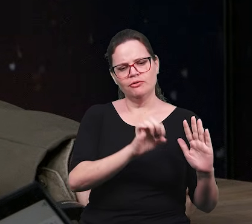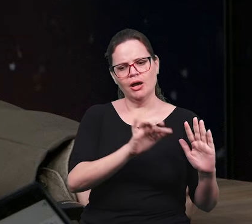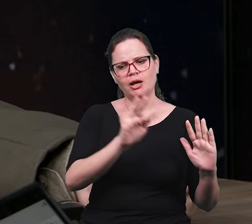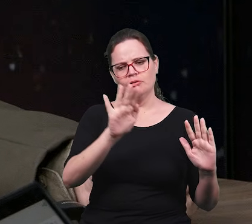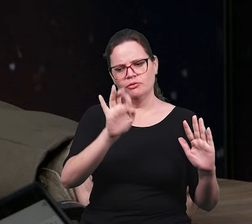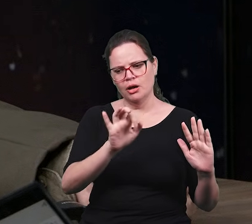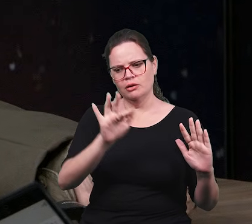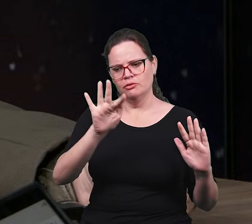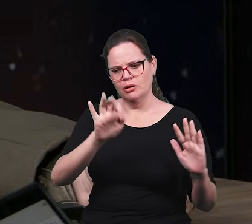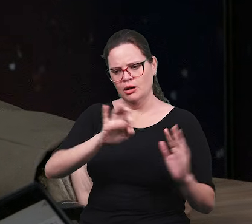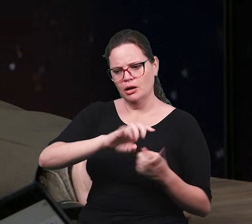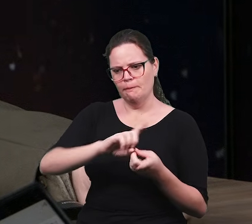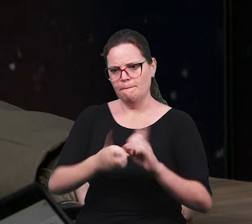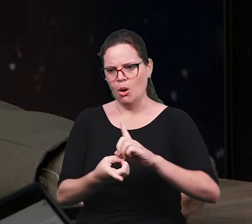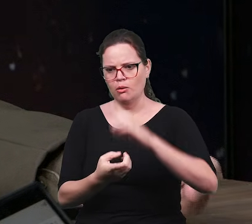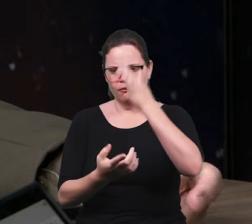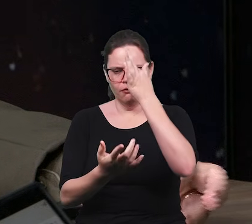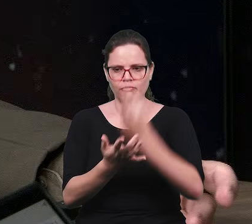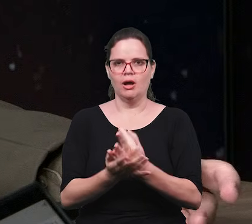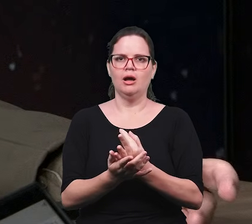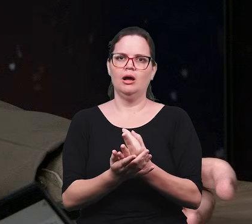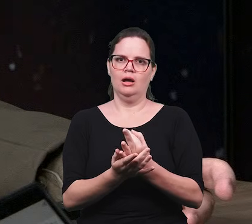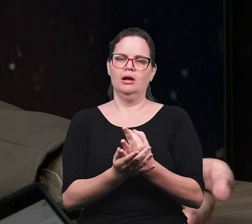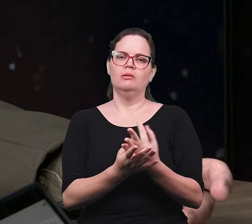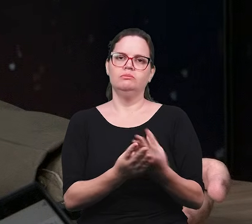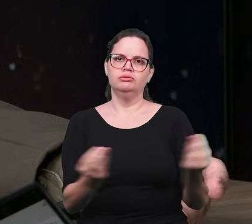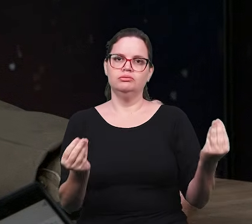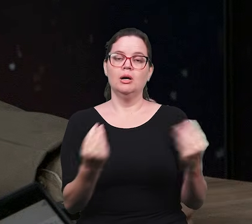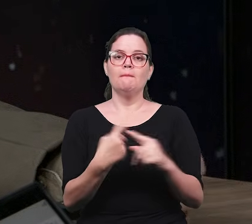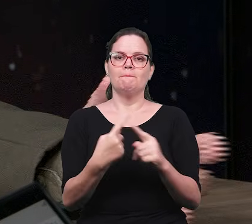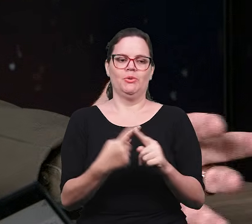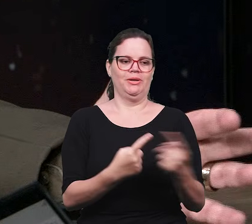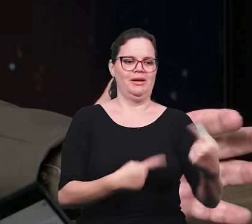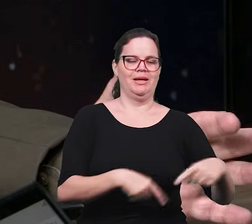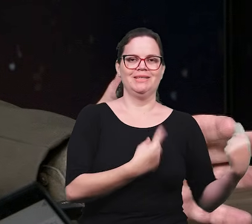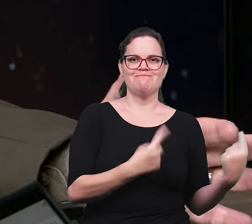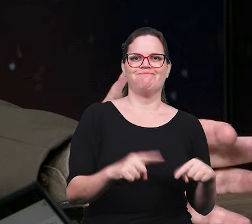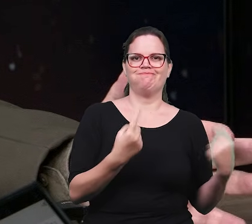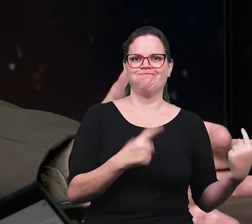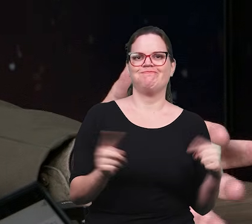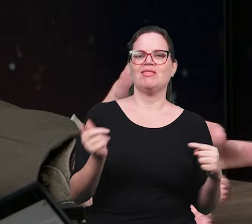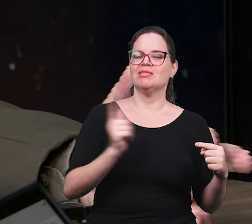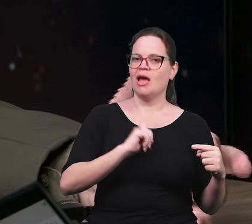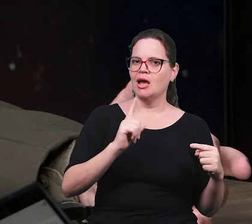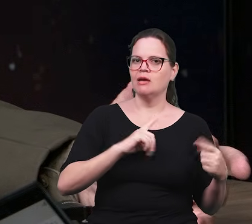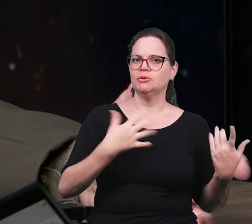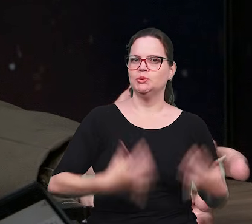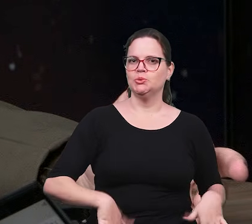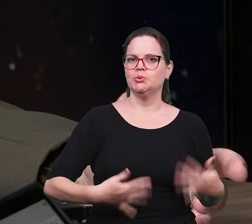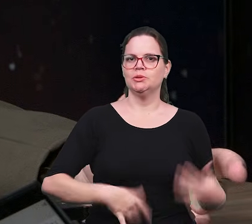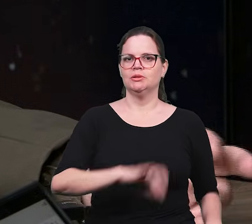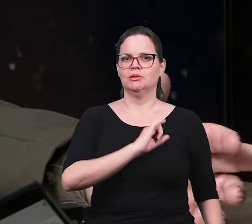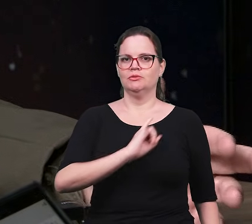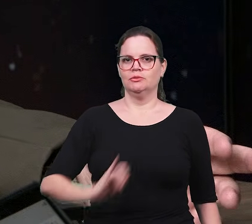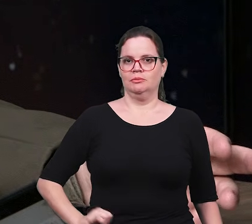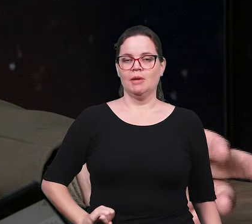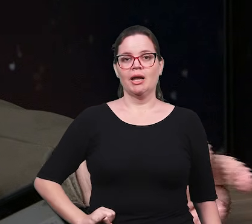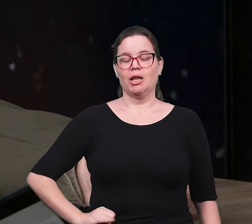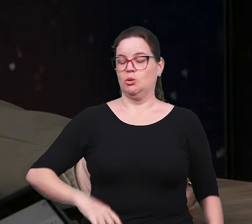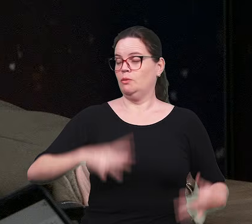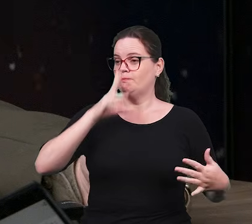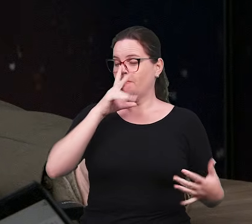de uma perseguições, né, muito fortes, a última delas do imperador, né,